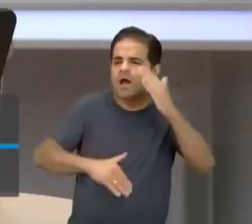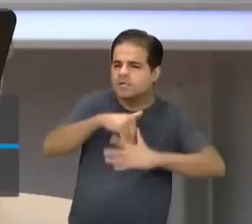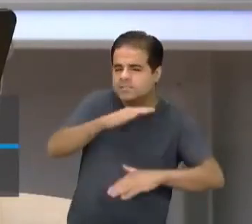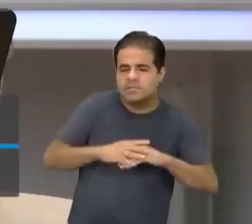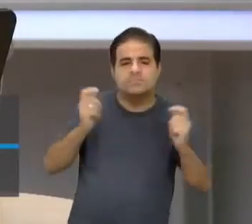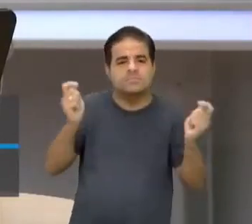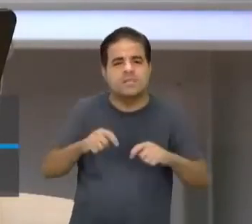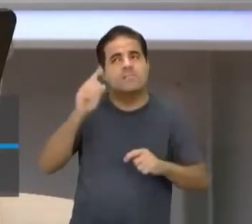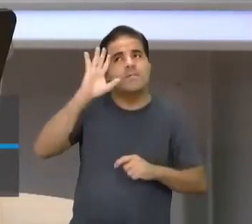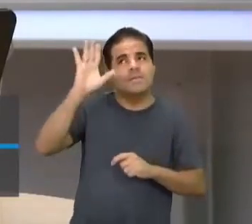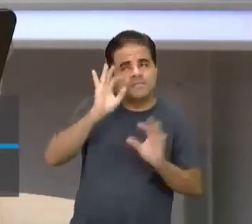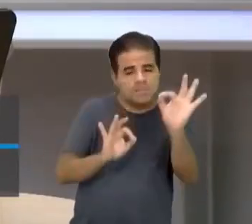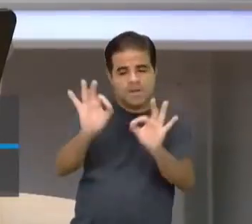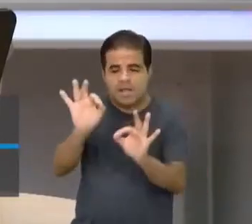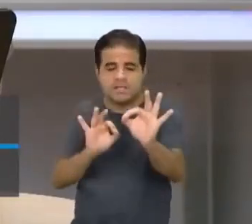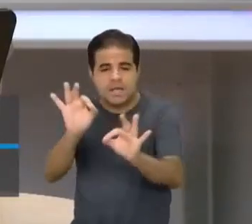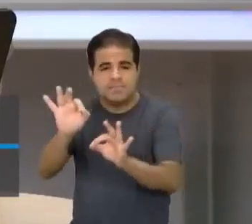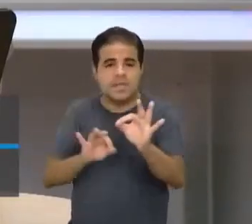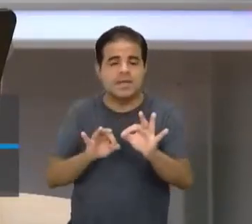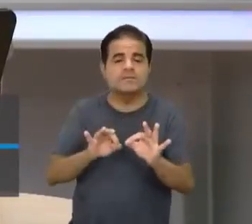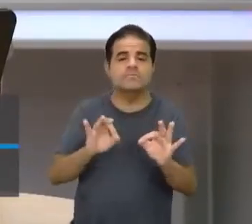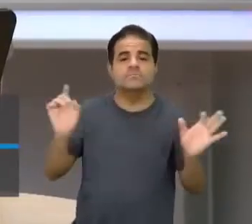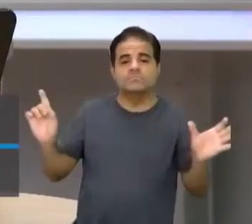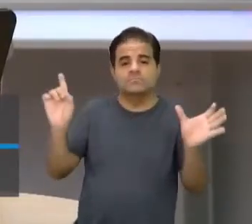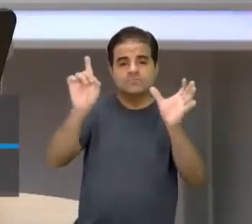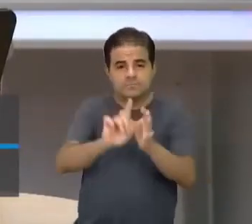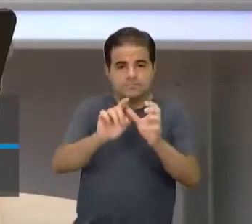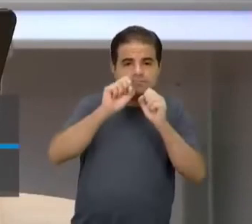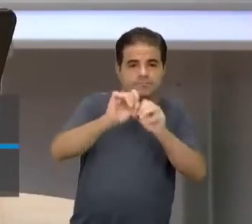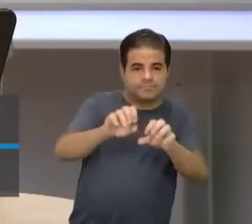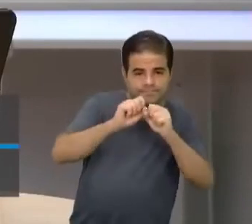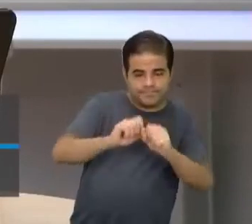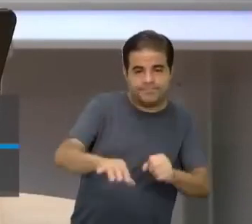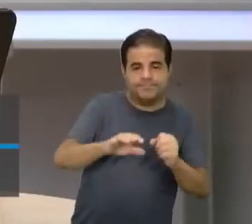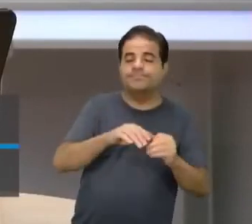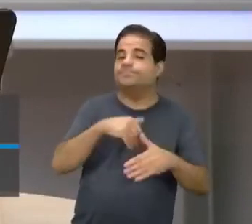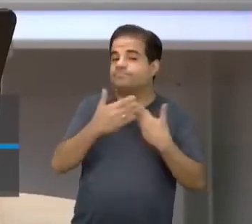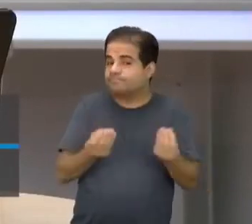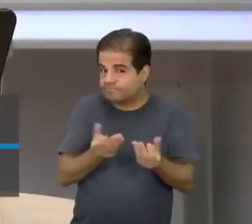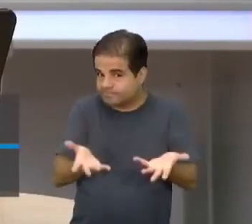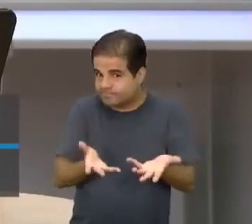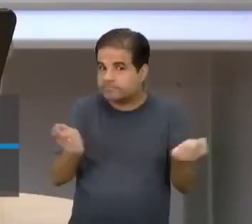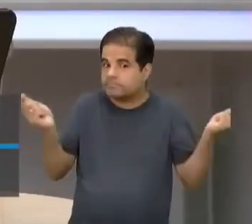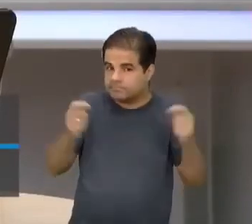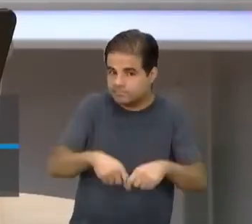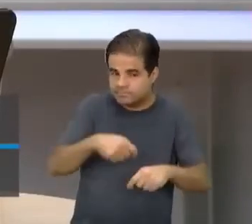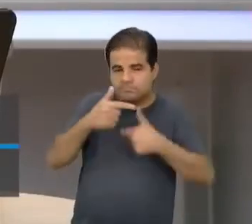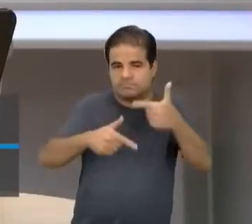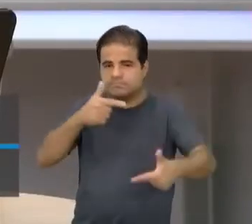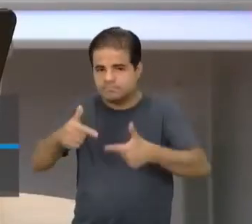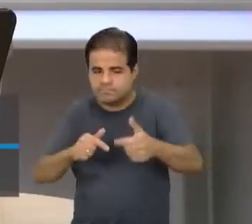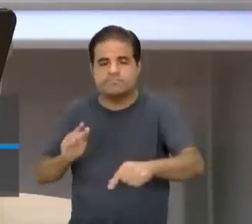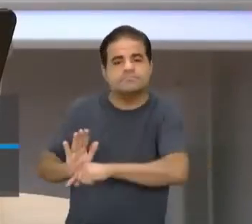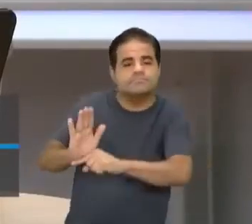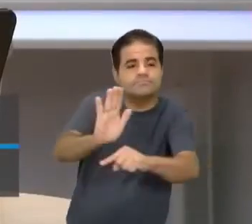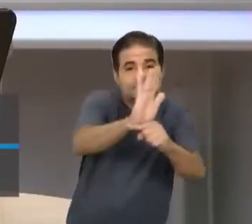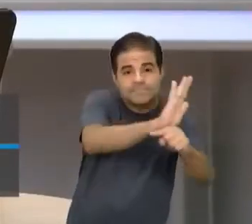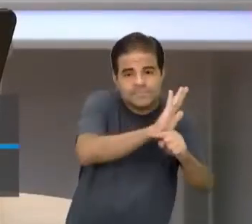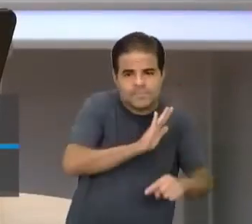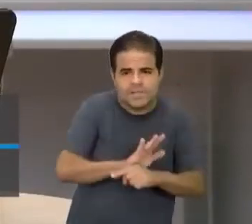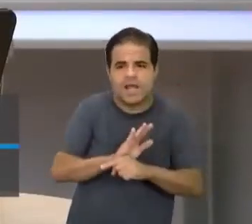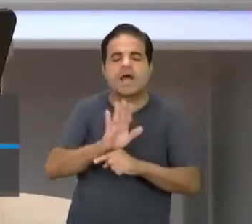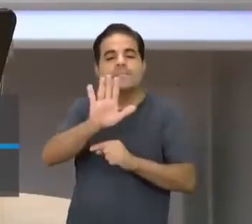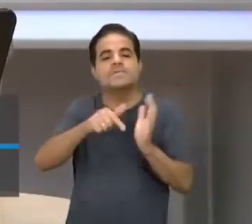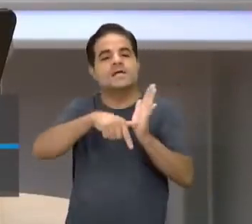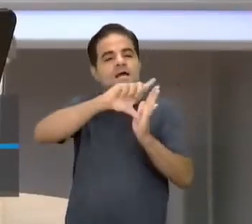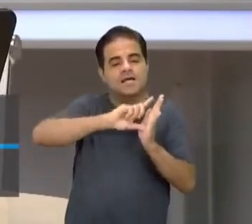pensar aí no nosso planejamento que englobe aí essa educação interdimensional, né? O que a gente pode trabalhar que vai ajudar nesse sentido, tá? Mas